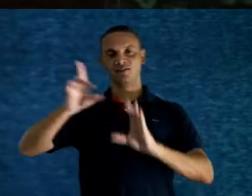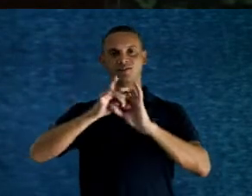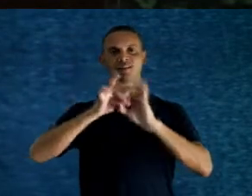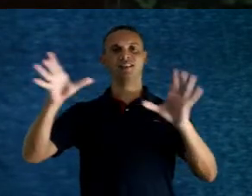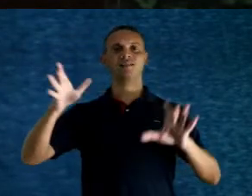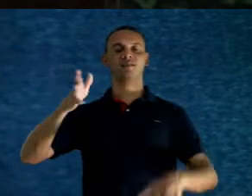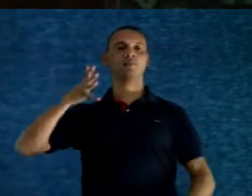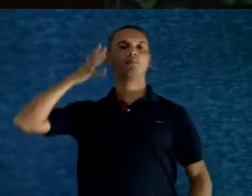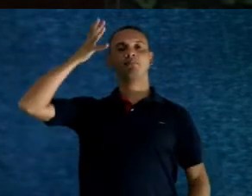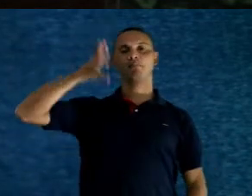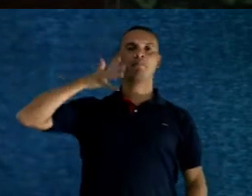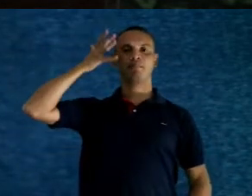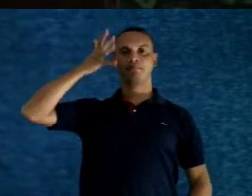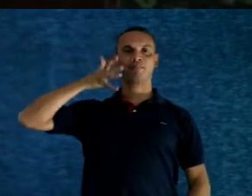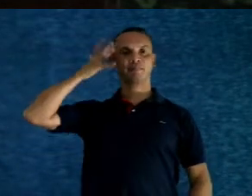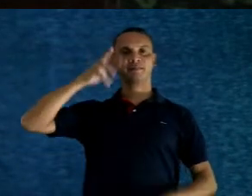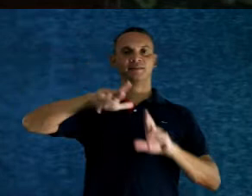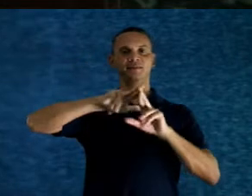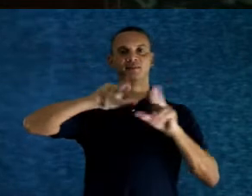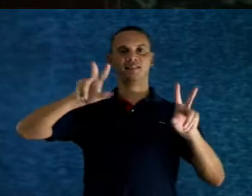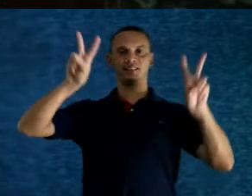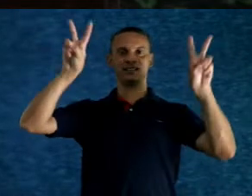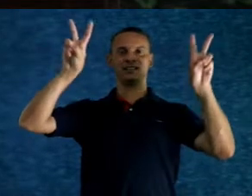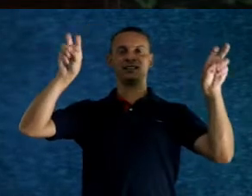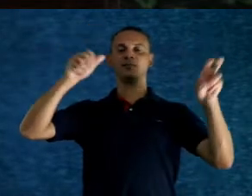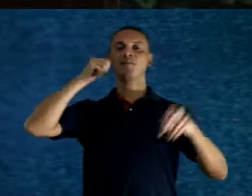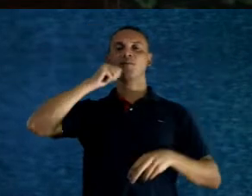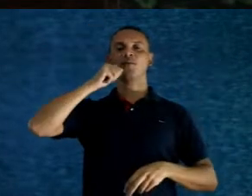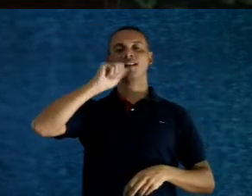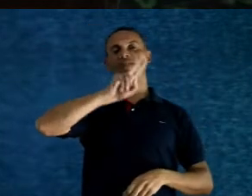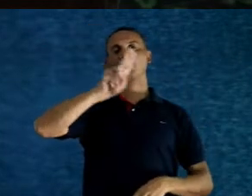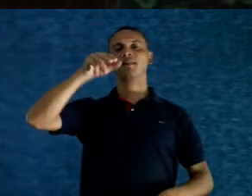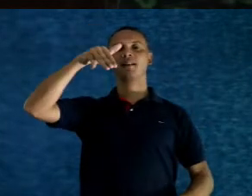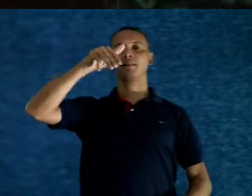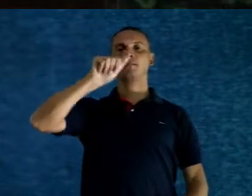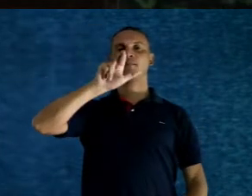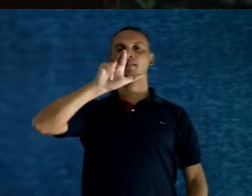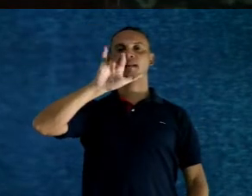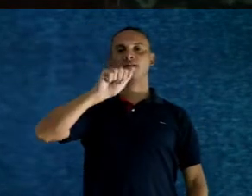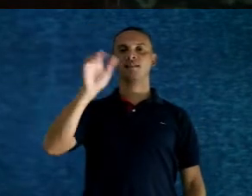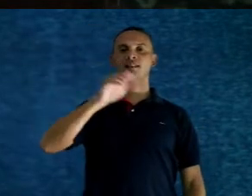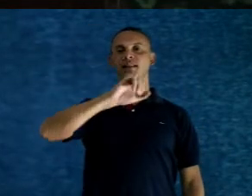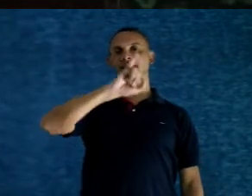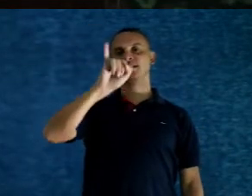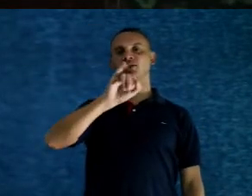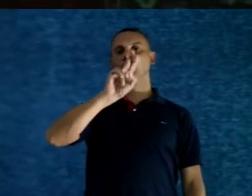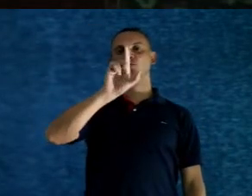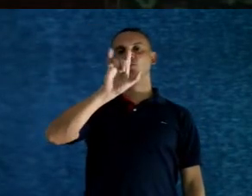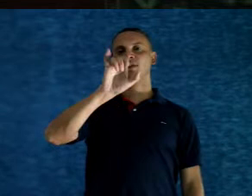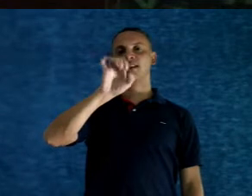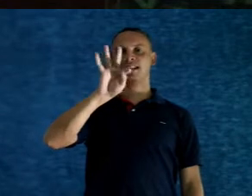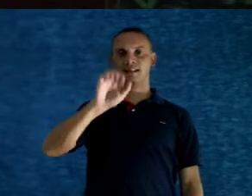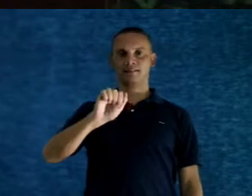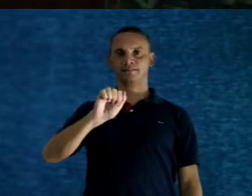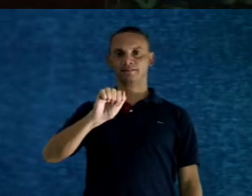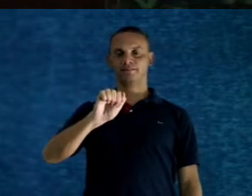sessão sobre Maria Julieta Drummond de Andrade. Esta sessão foi sonhada no ano